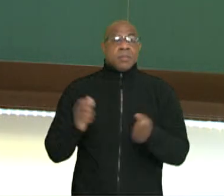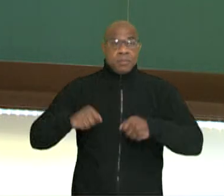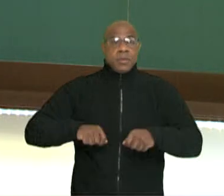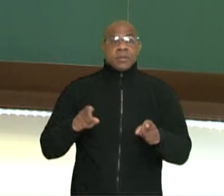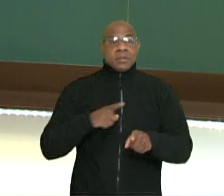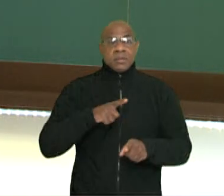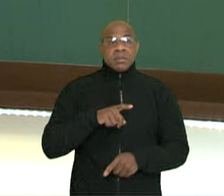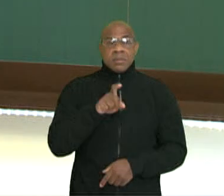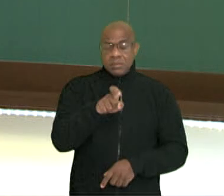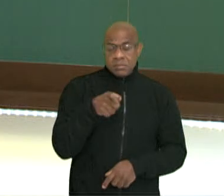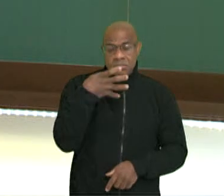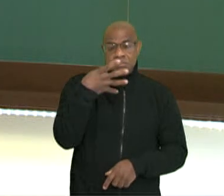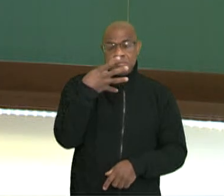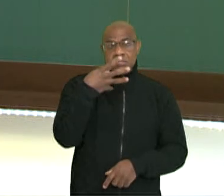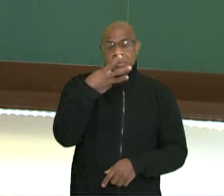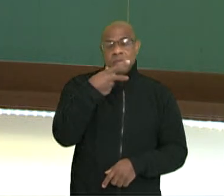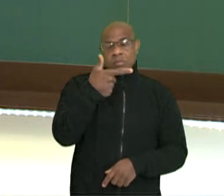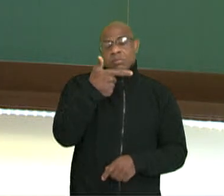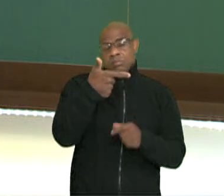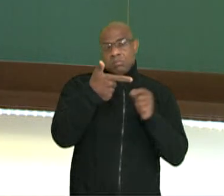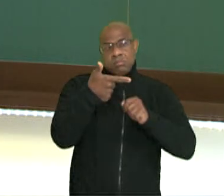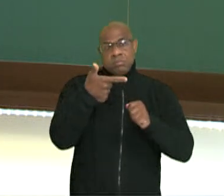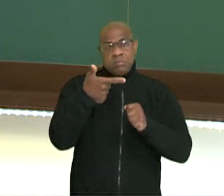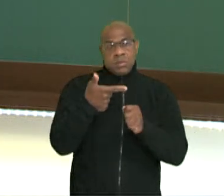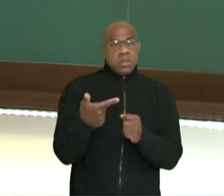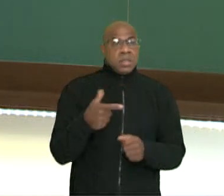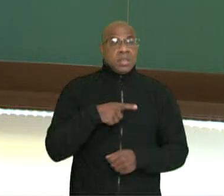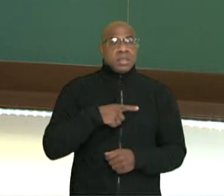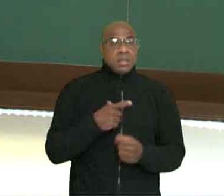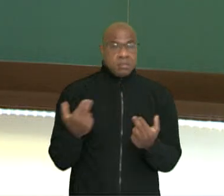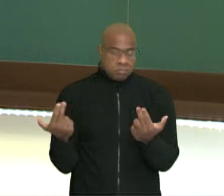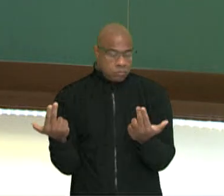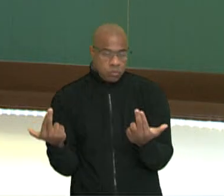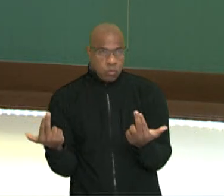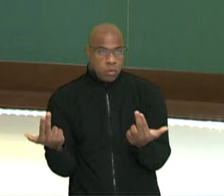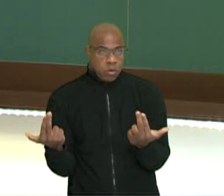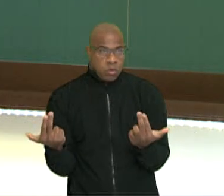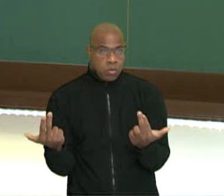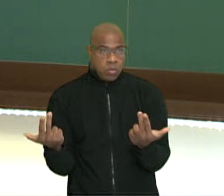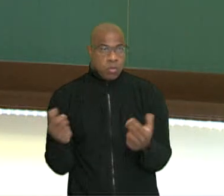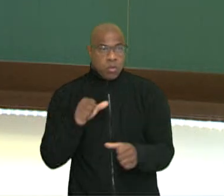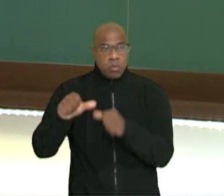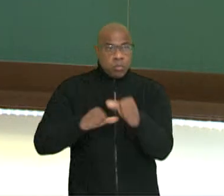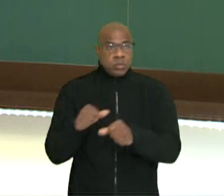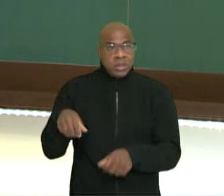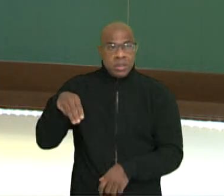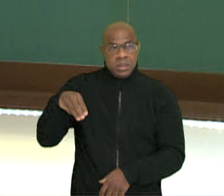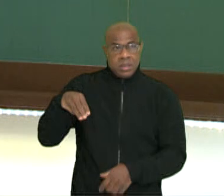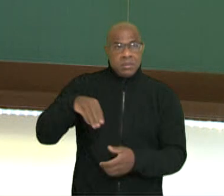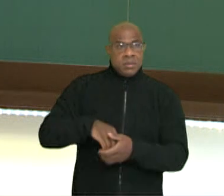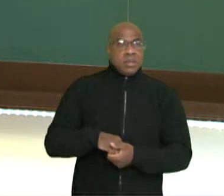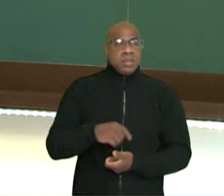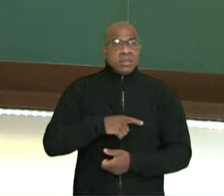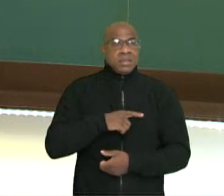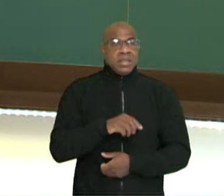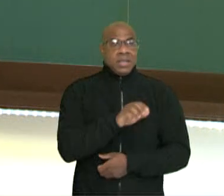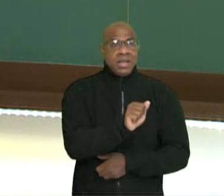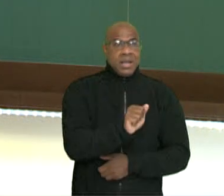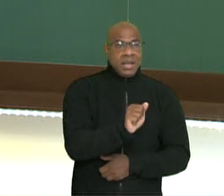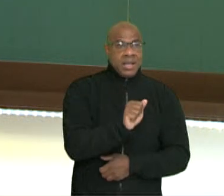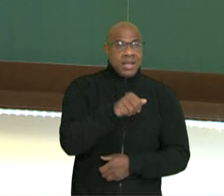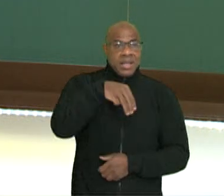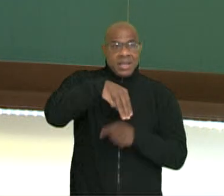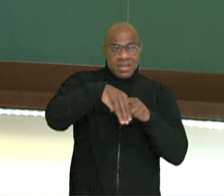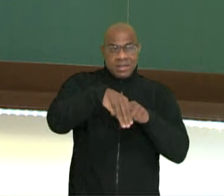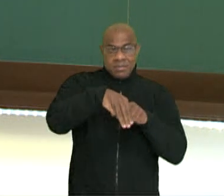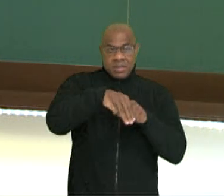certo? Então, o que está aqui dentro é a mesma coisa que está aqui, ó. Então, mudando para m, eu tenho a m, ó, o azulzinho é